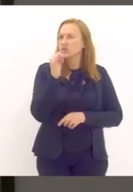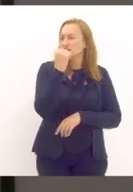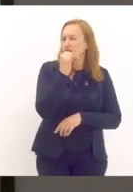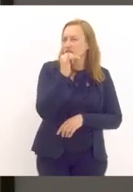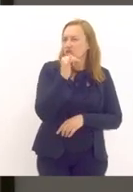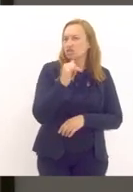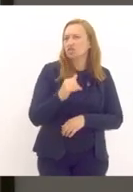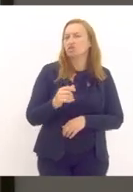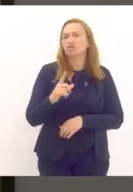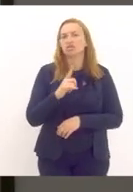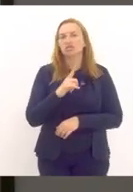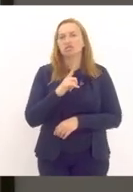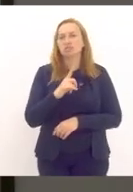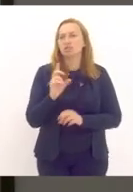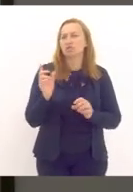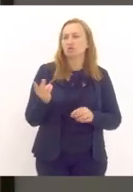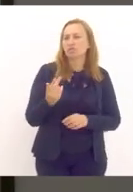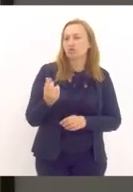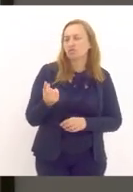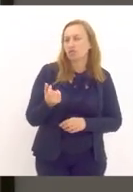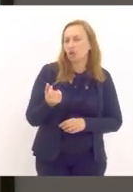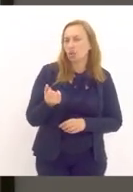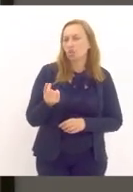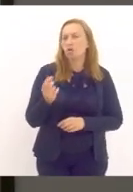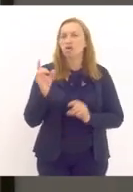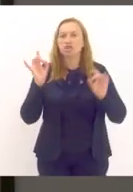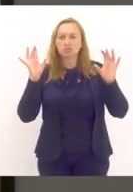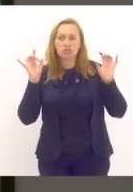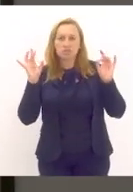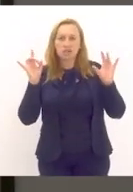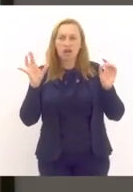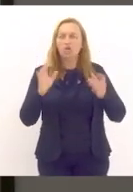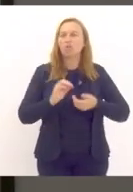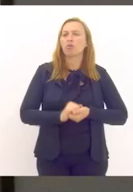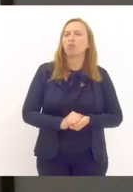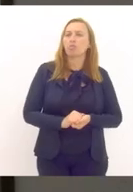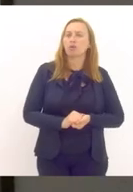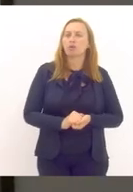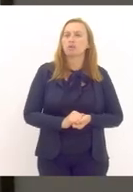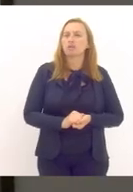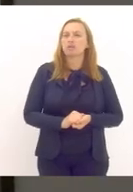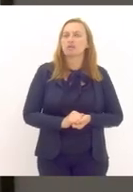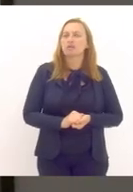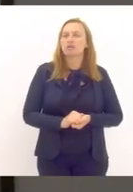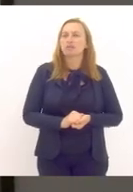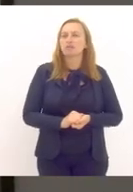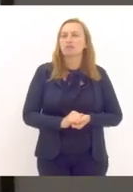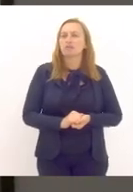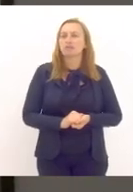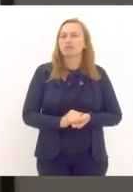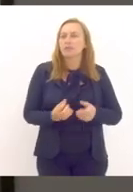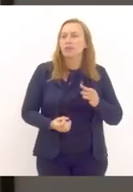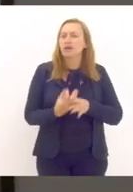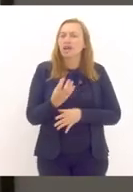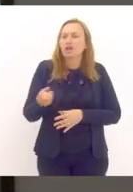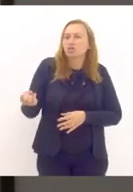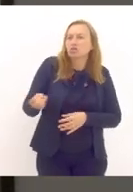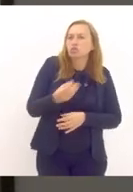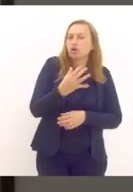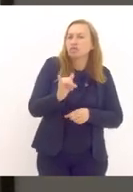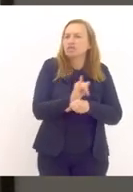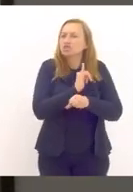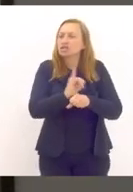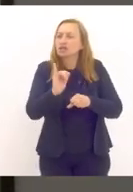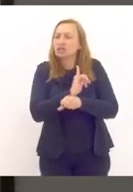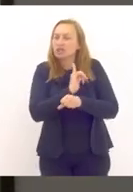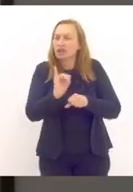ali tarifas especiais, tarifa vermelho mais, ou seja, criaram até novos níveis de tarifação dado a